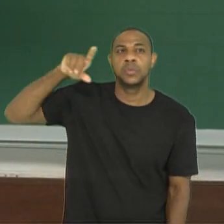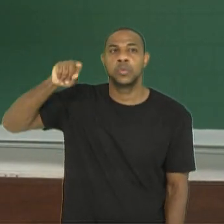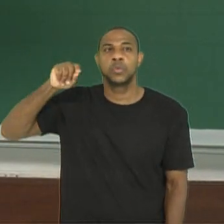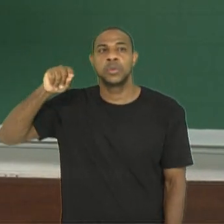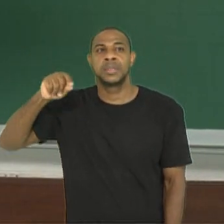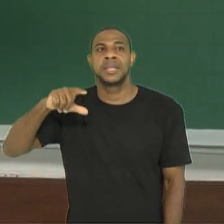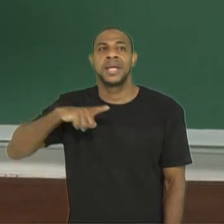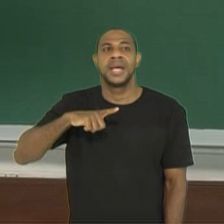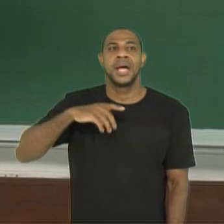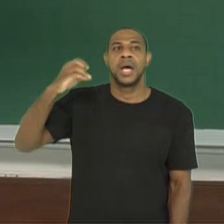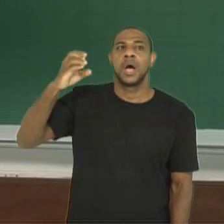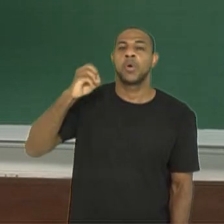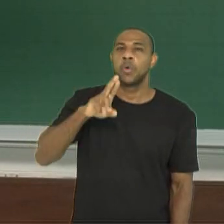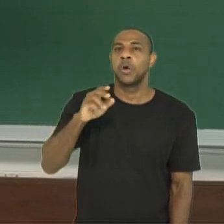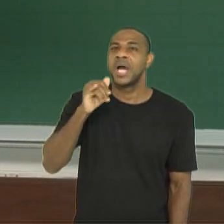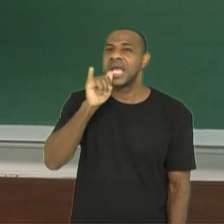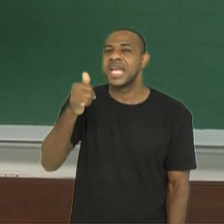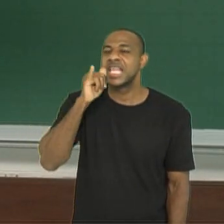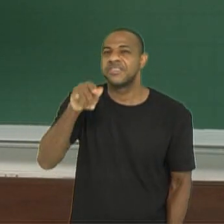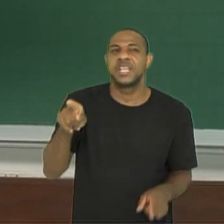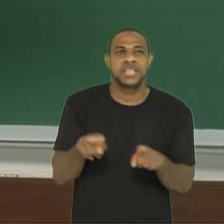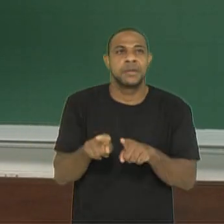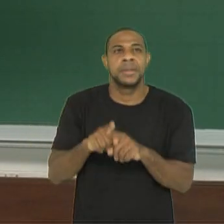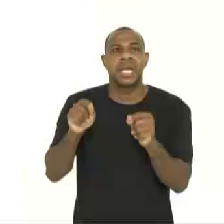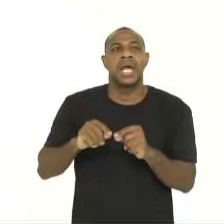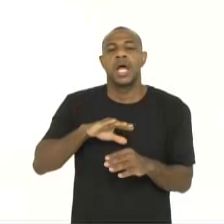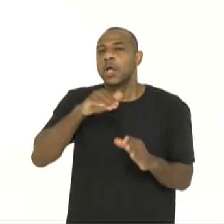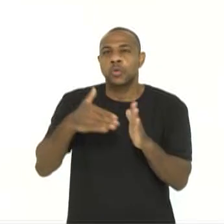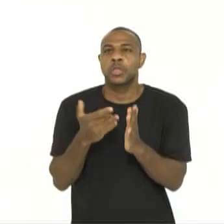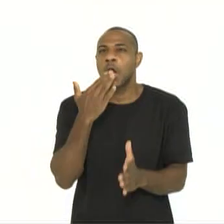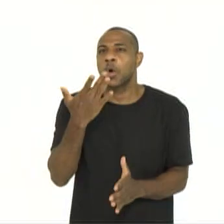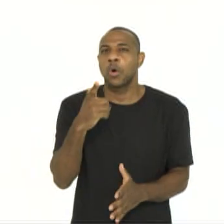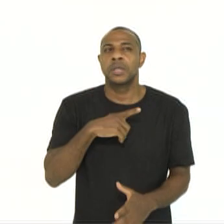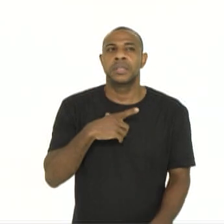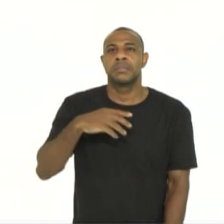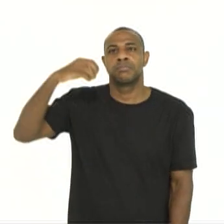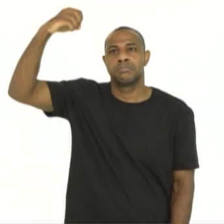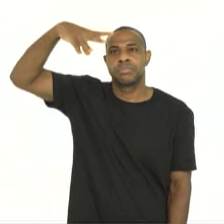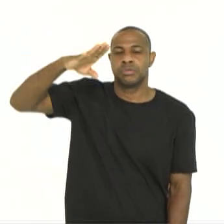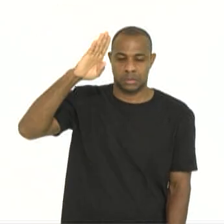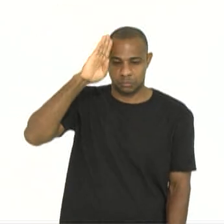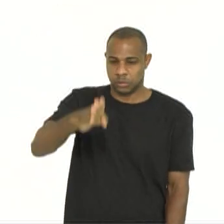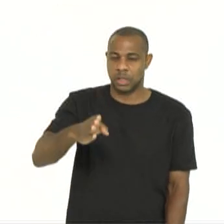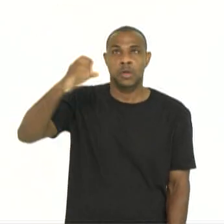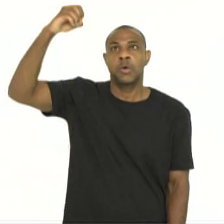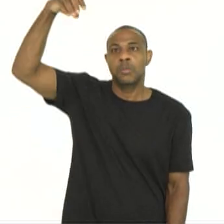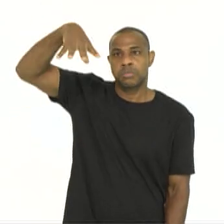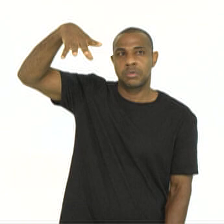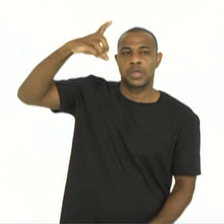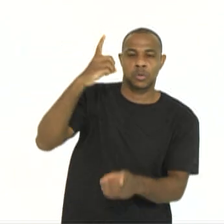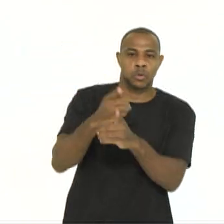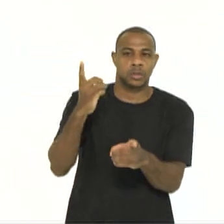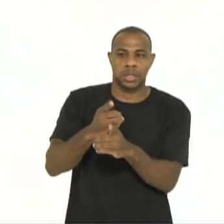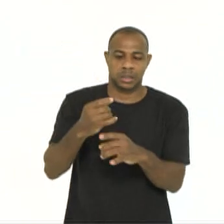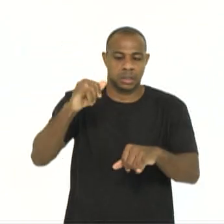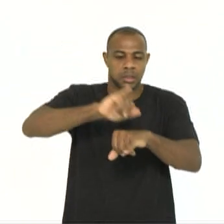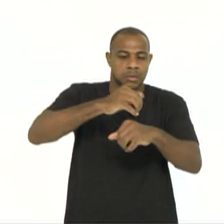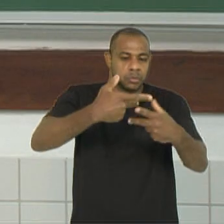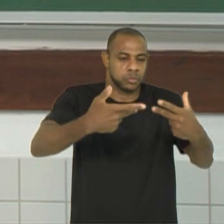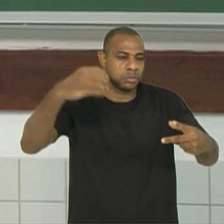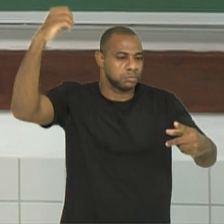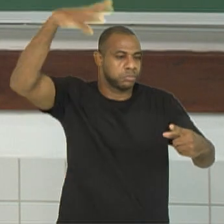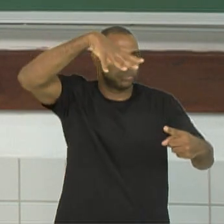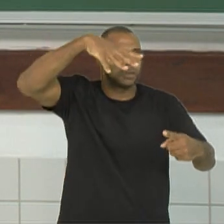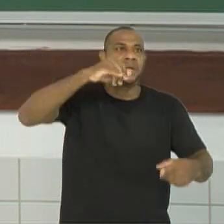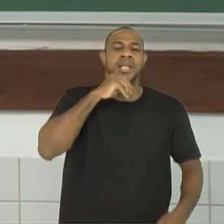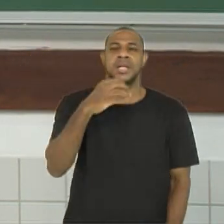cor luz ou cor energia, é toda a cor formada pela emissão direta de luz e é encontrada nos objetos que emitem luz, por exemplo, a